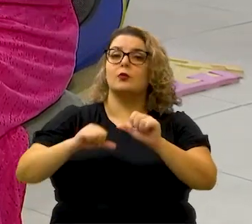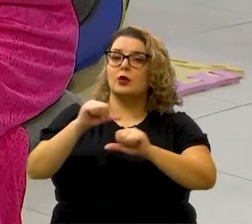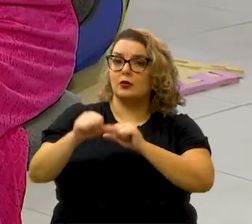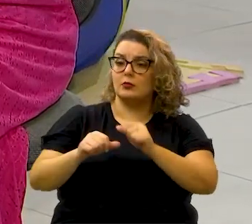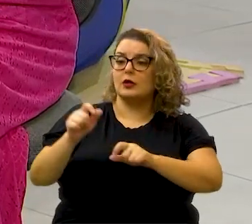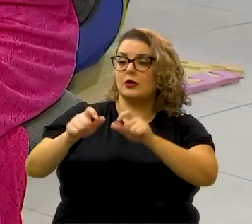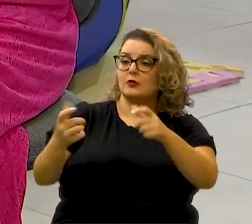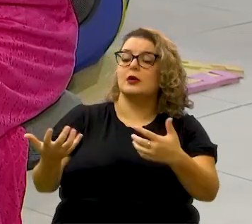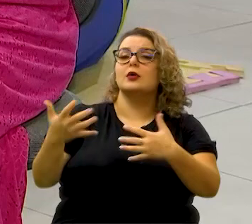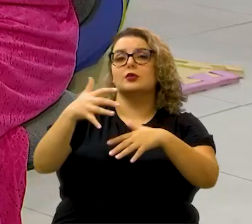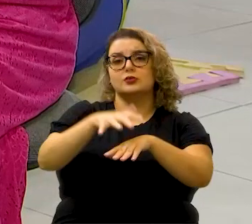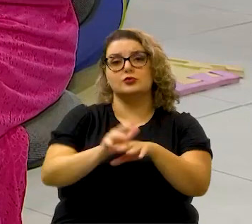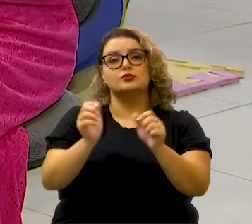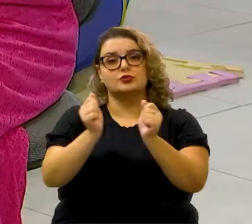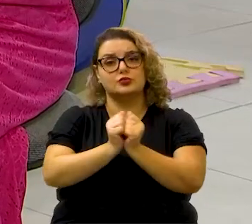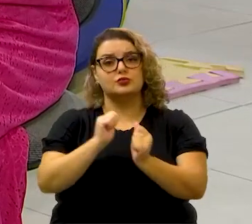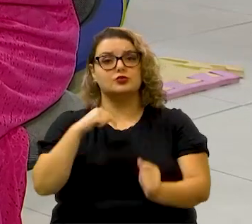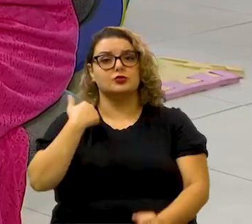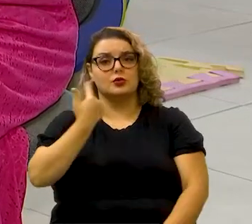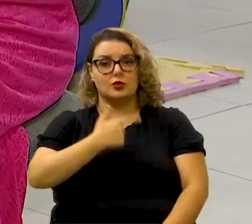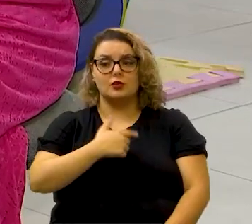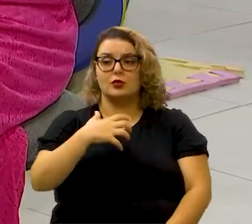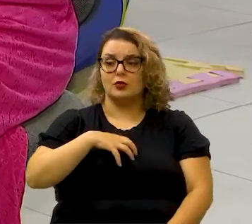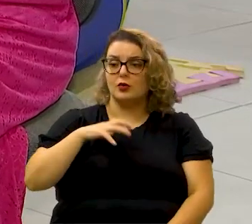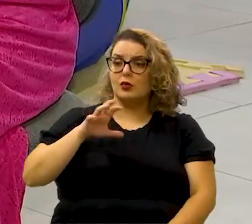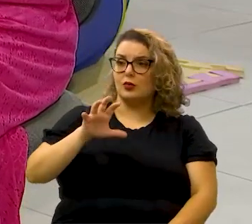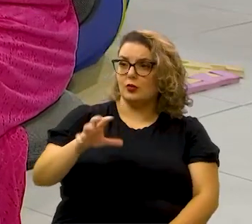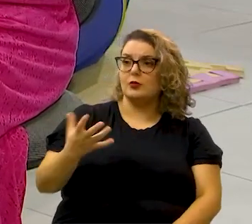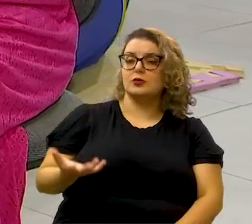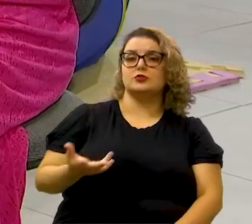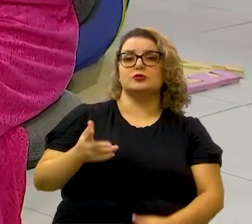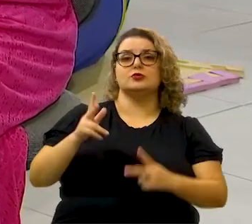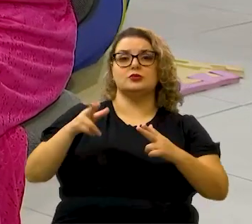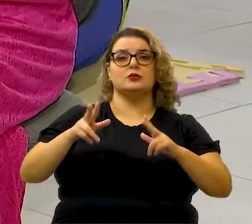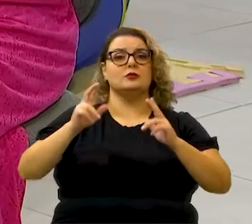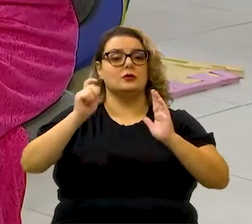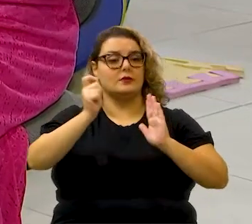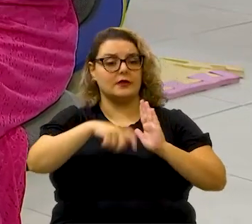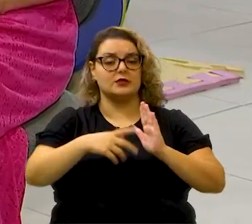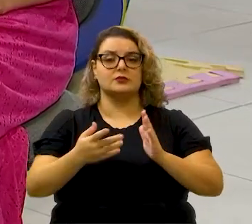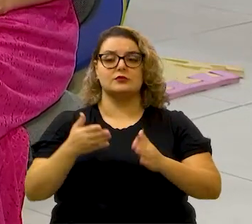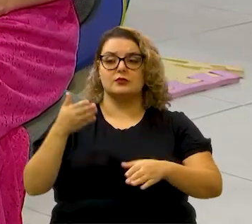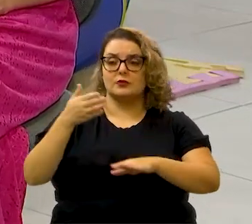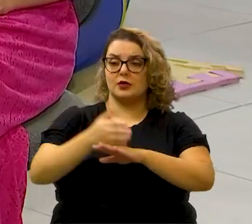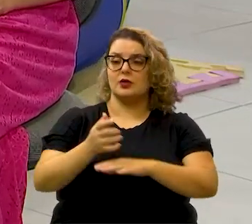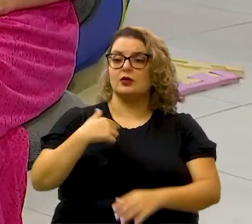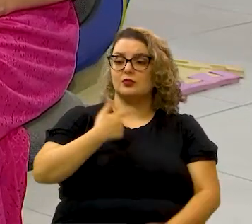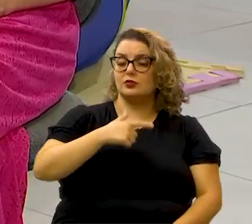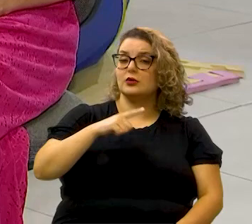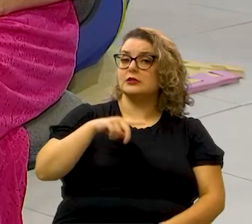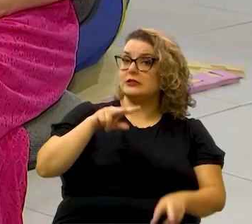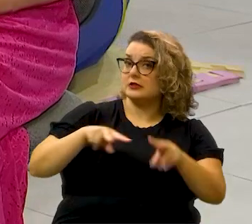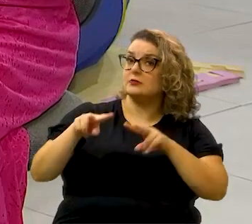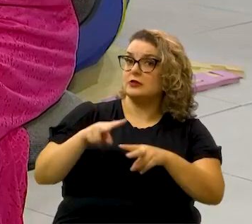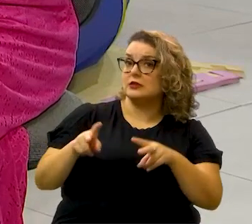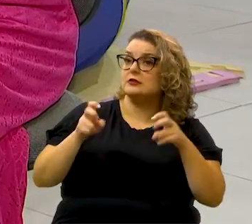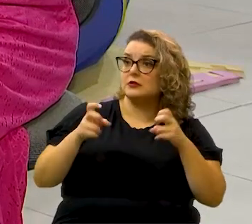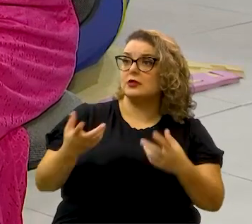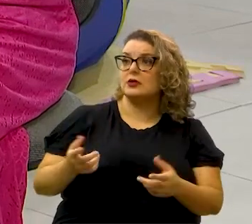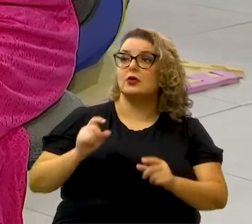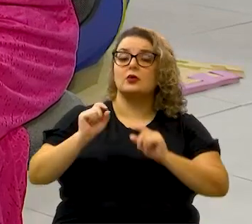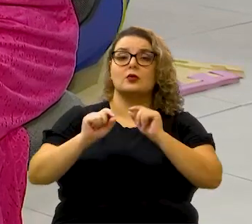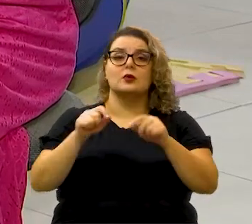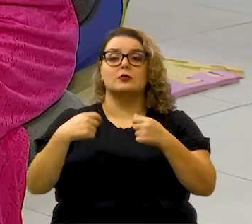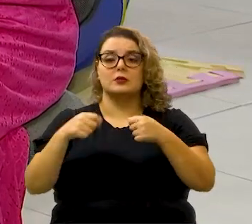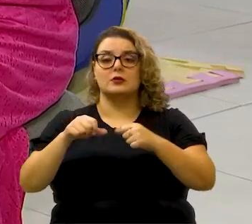espaços e os contextos precisam mudar para que essas pessoas estejam conosco de uma forma, como eu disse, efetiva, né, de participação. Nós temos que